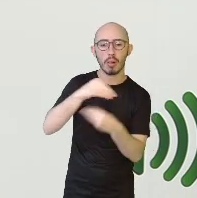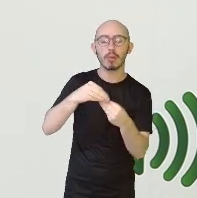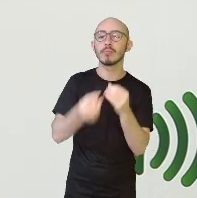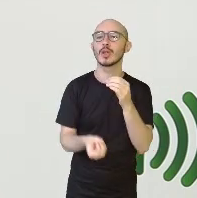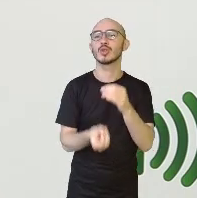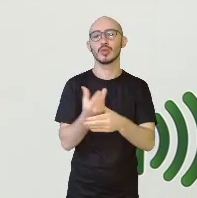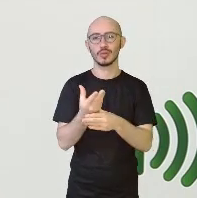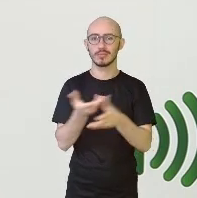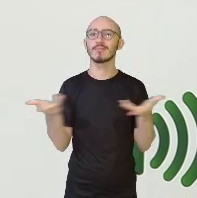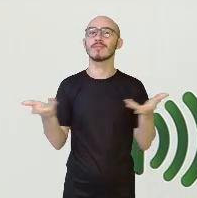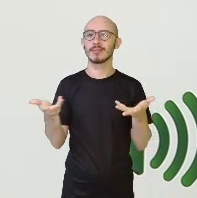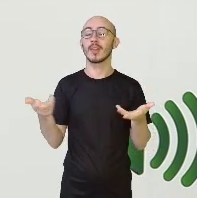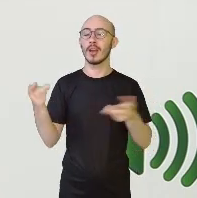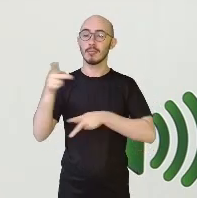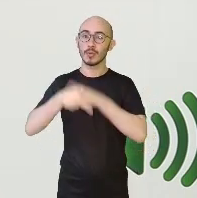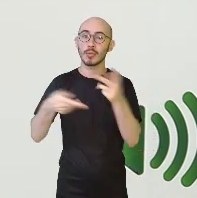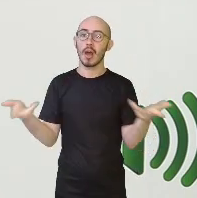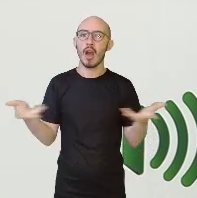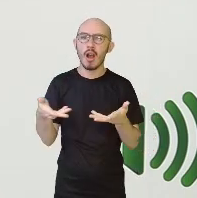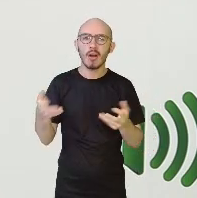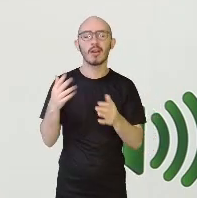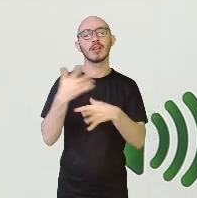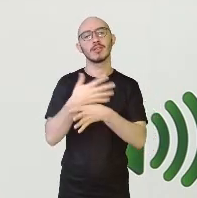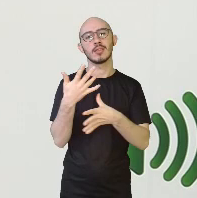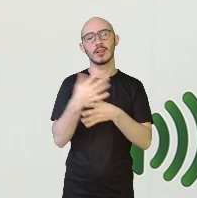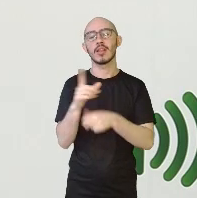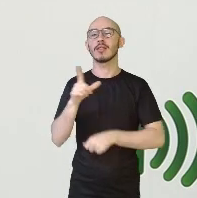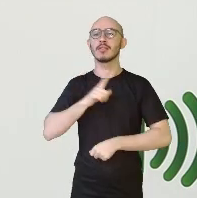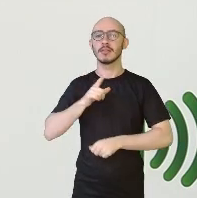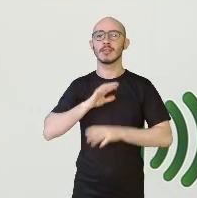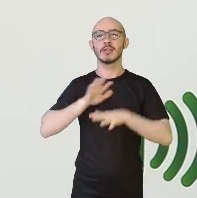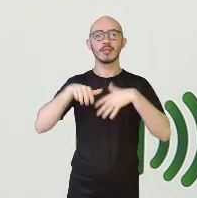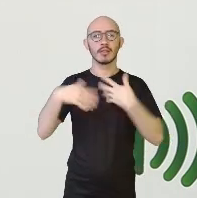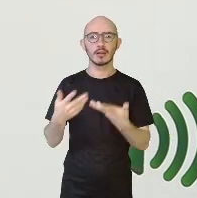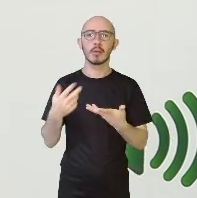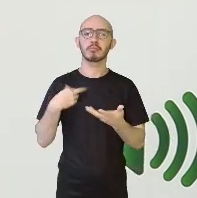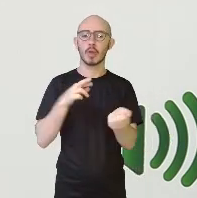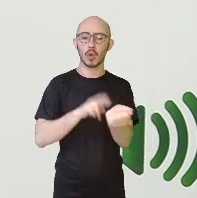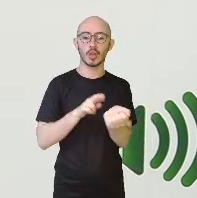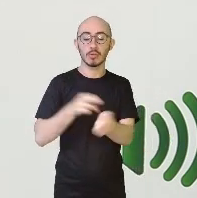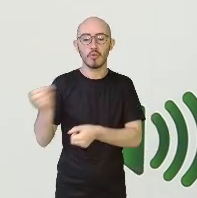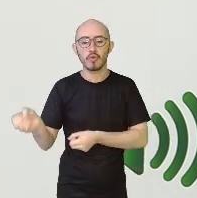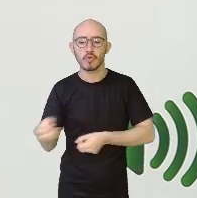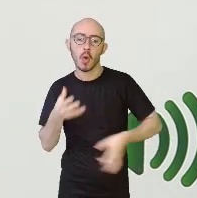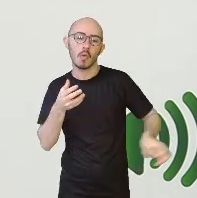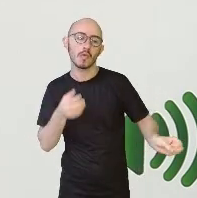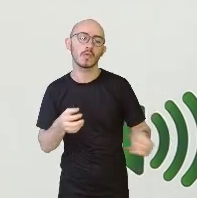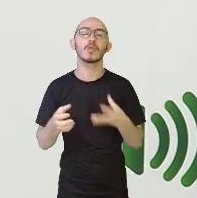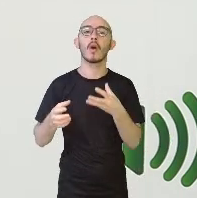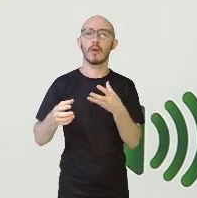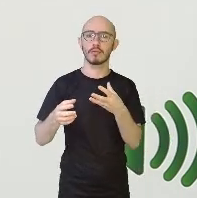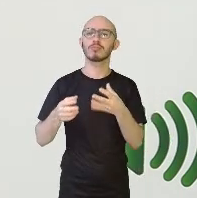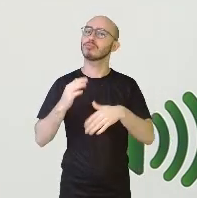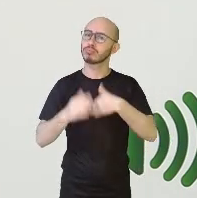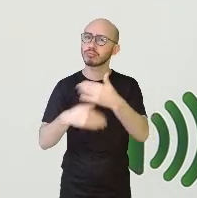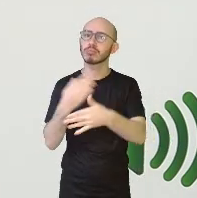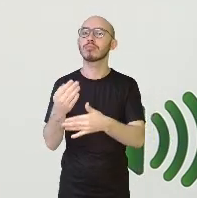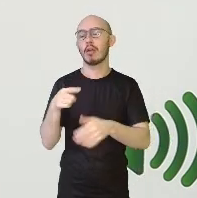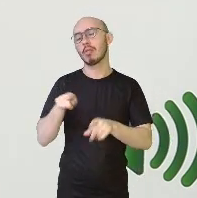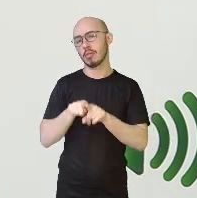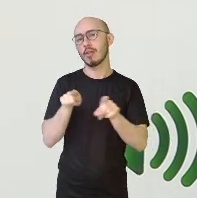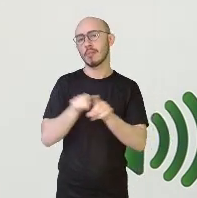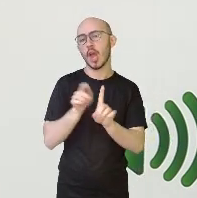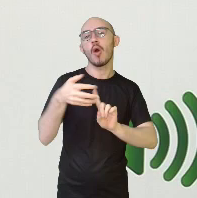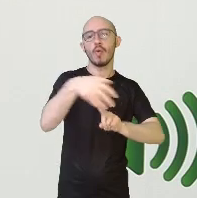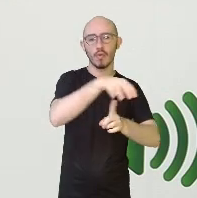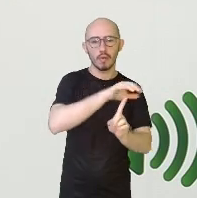nossa cidade. Ou seja, os ritmos eles vão surgindo a partir da fusão também de outros ritmos, assim como o frevo surgiu